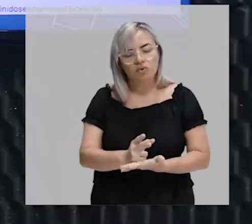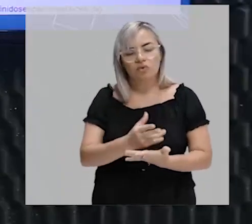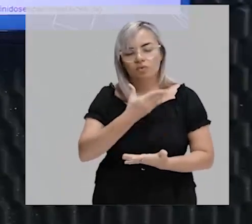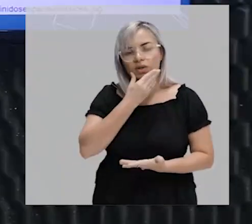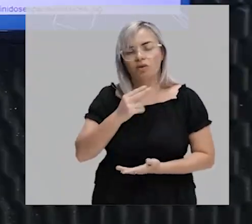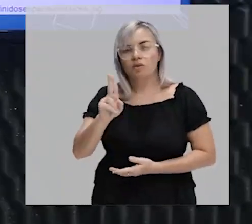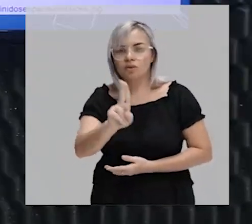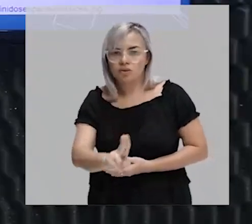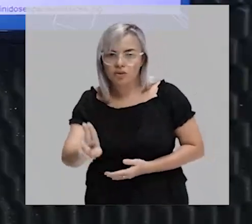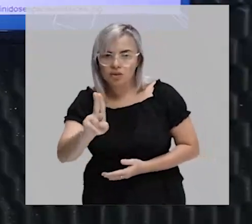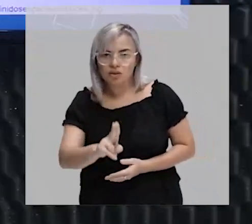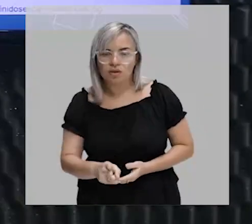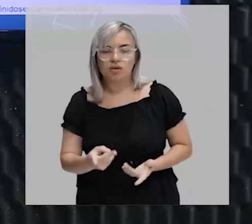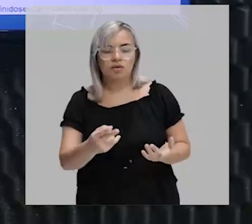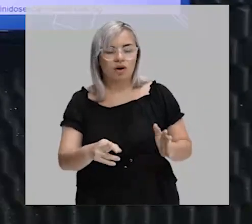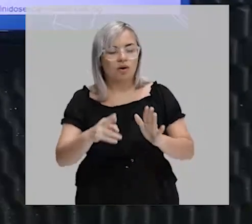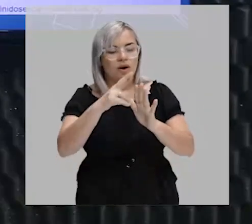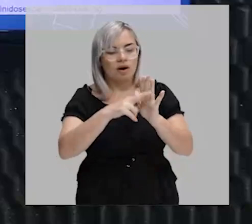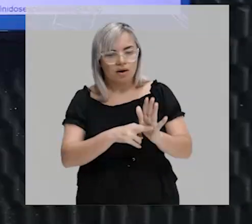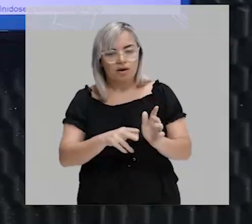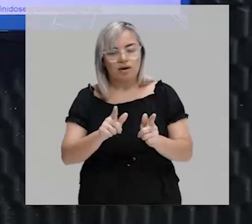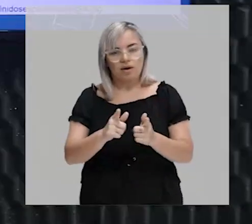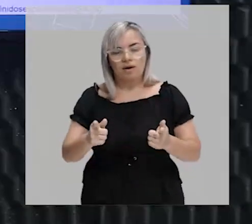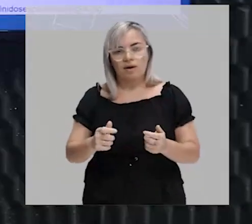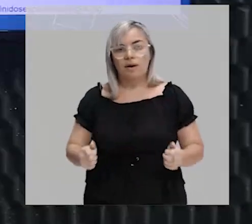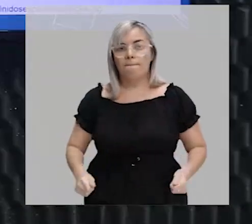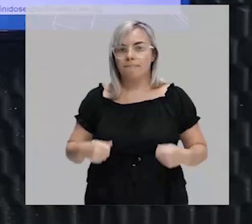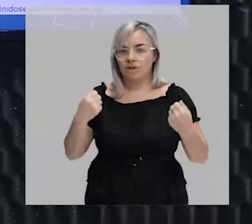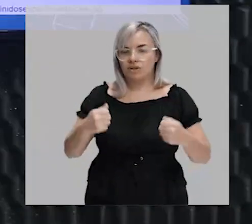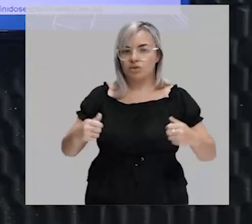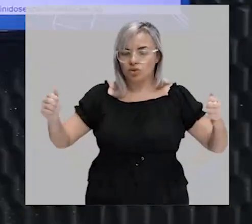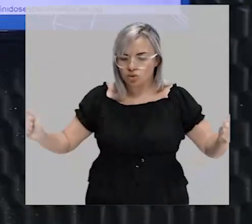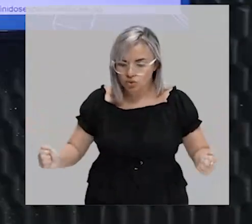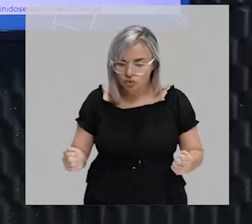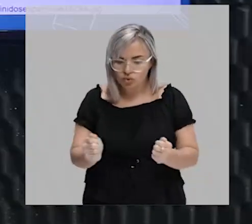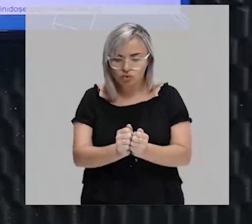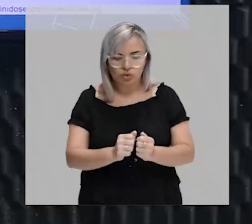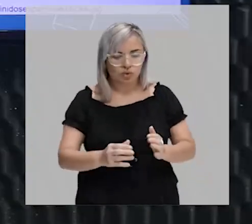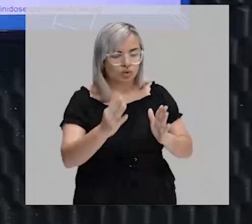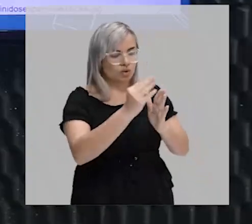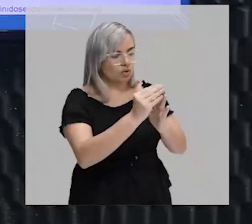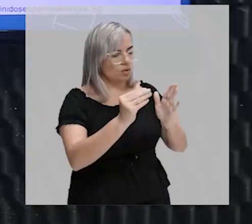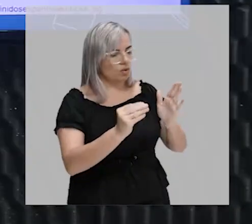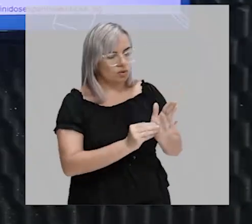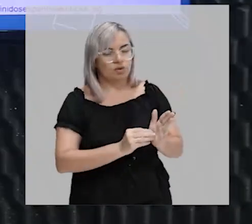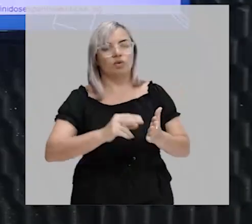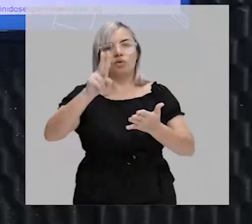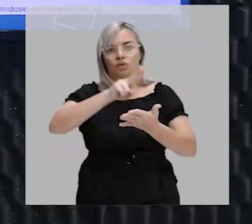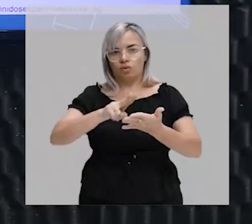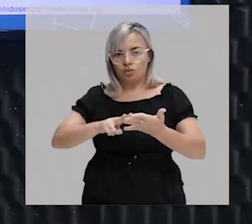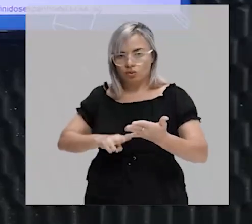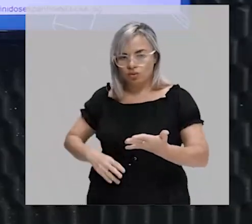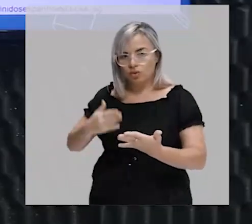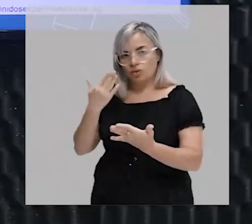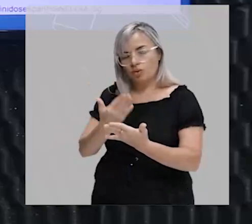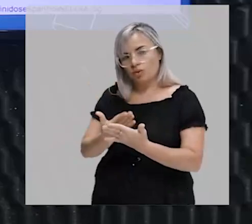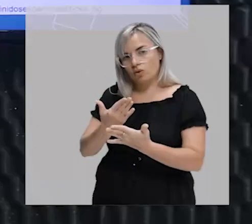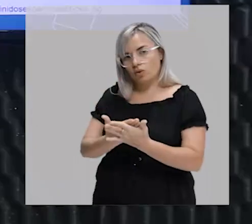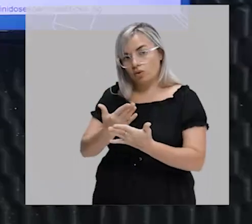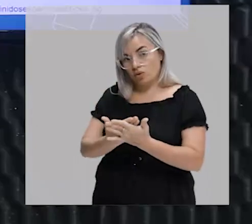preciso que, juntamente com esta aula, eu tenha feito a leitura e o estudo da aula